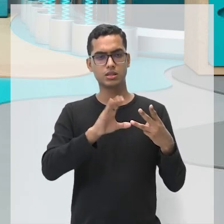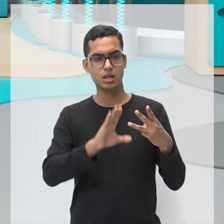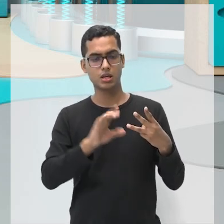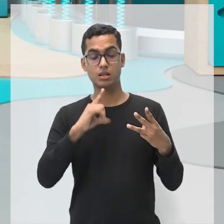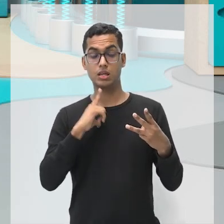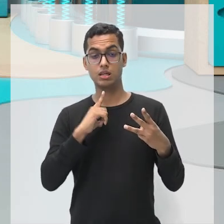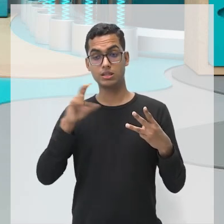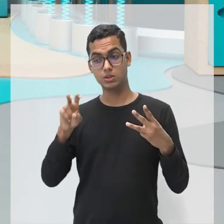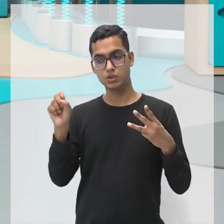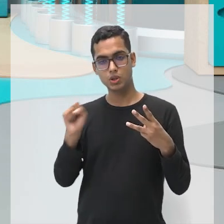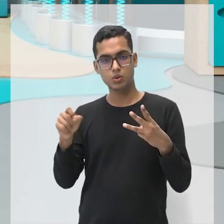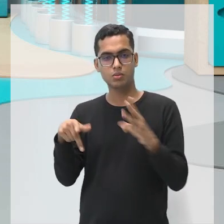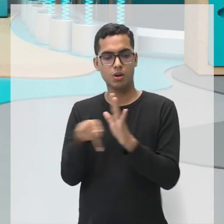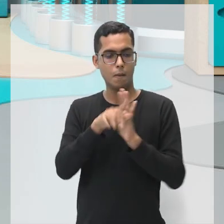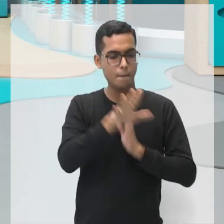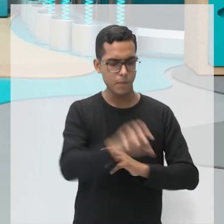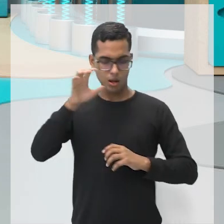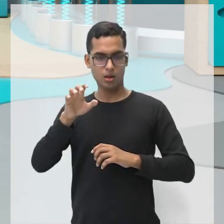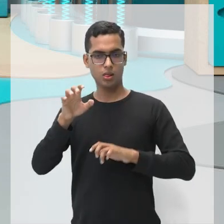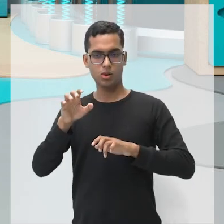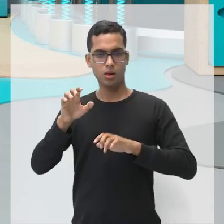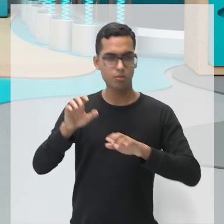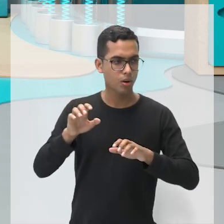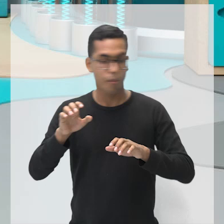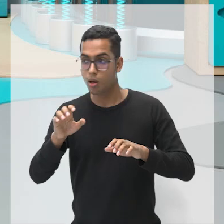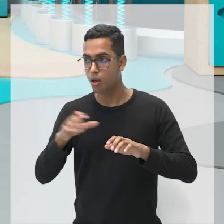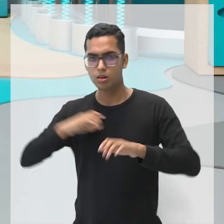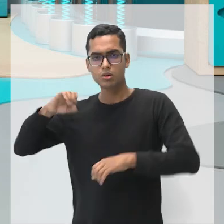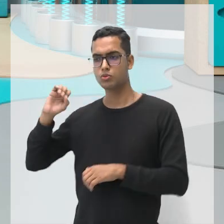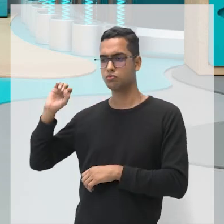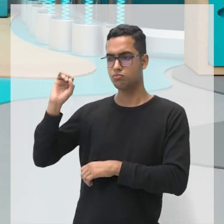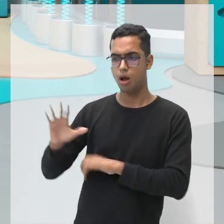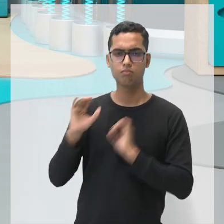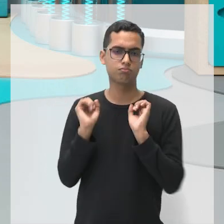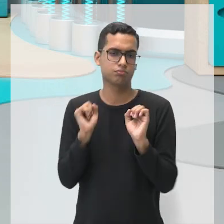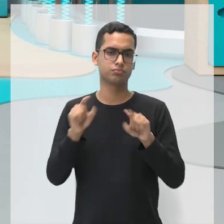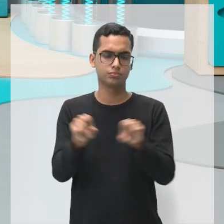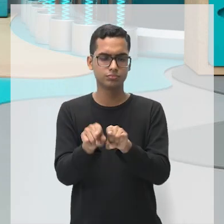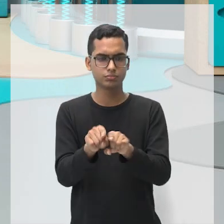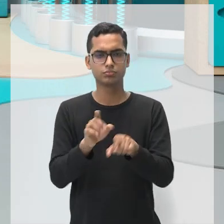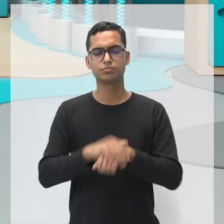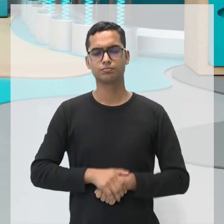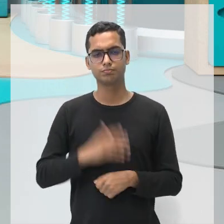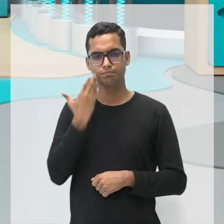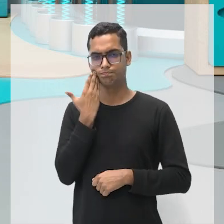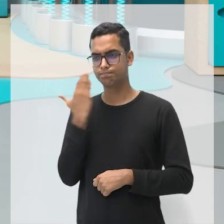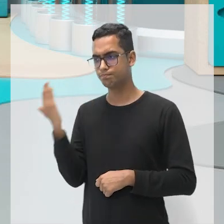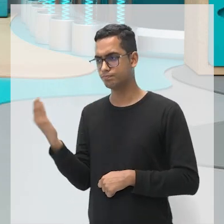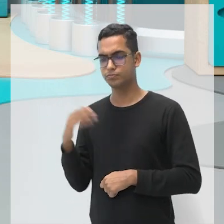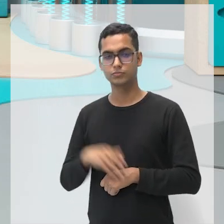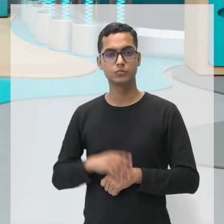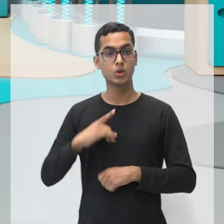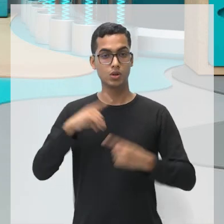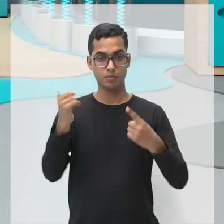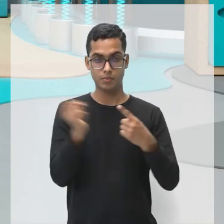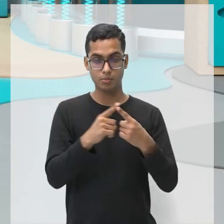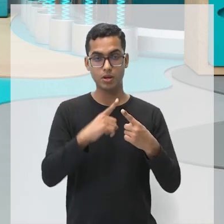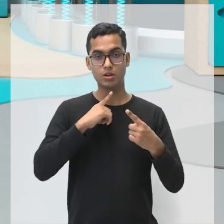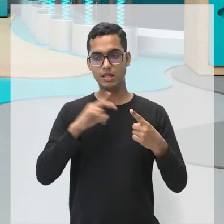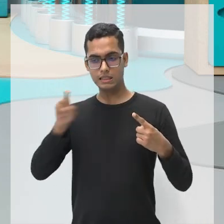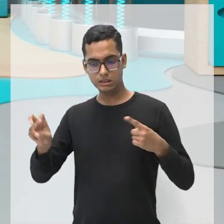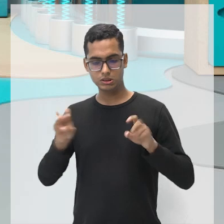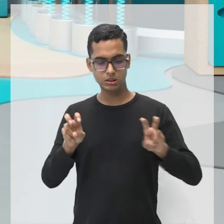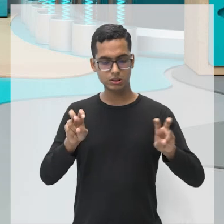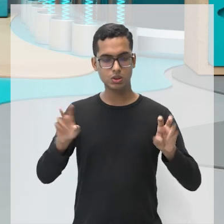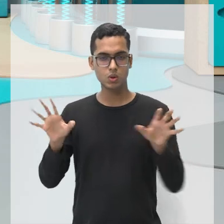entra na quadra com 4 crianças e as equipes mini B e C entram em quadra com 5 crianças cada e